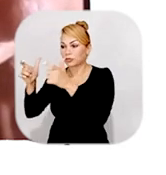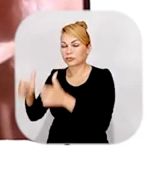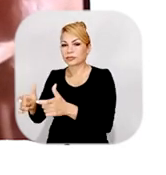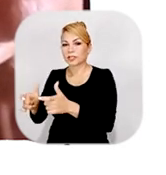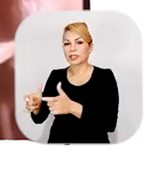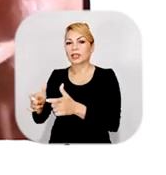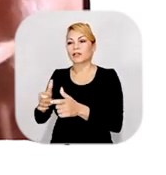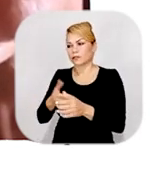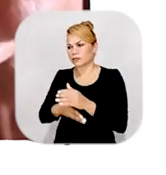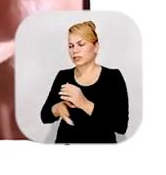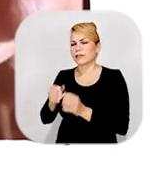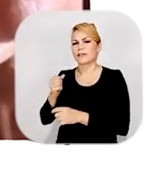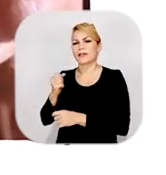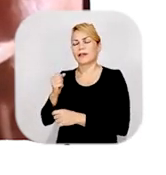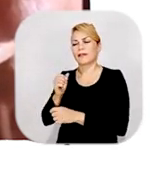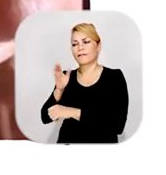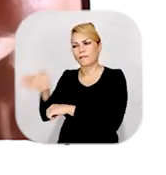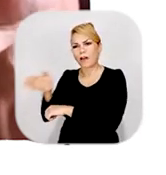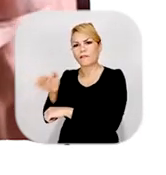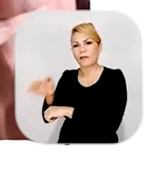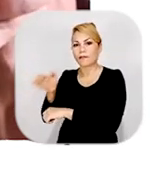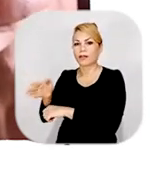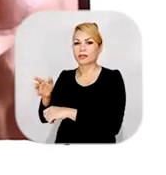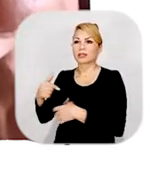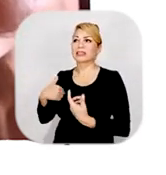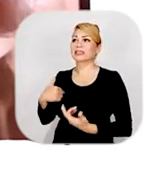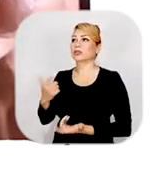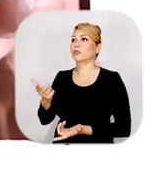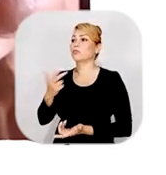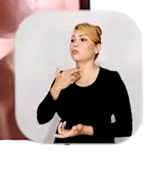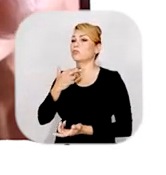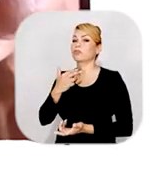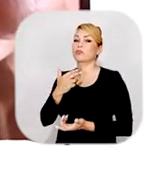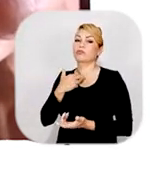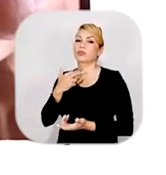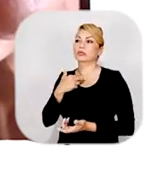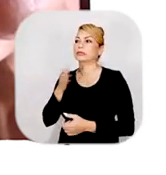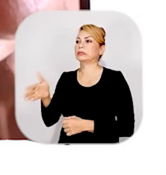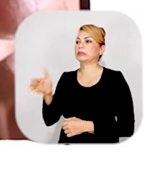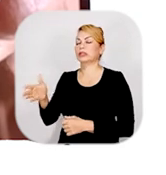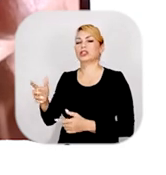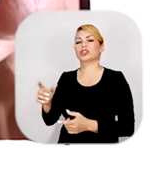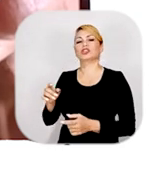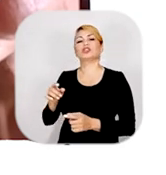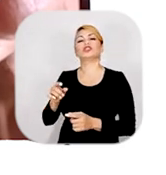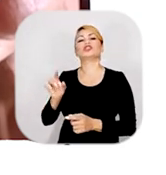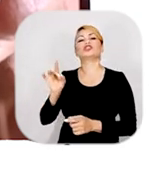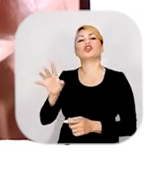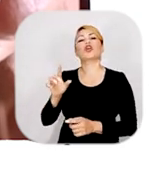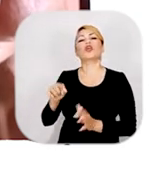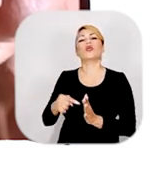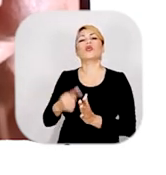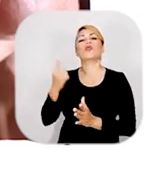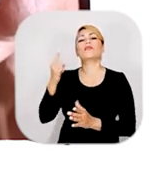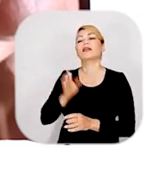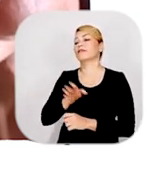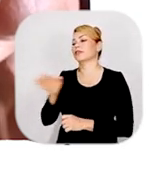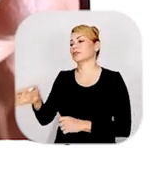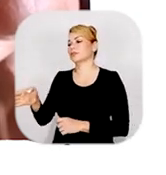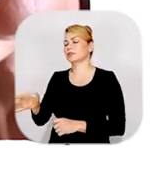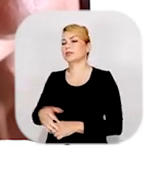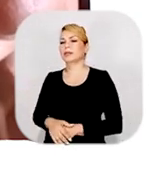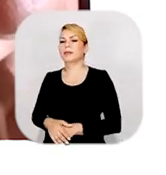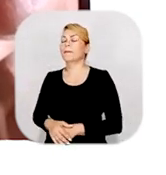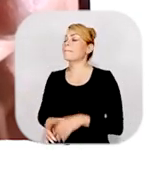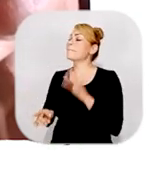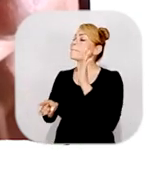ir uma vez, né? E aí da outra vez o Rain foi, né, e eu perguntei: Rain, pergunta para o seu Anísio o que é pena,